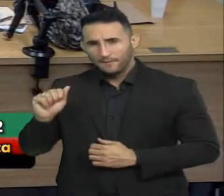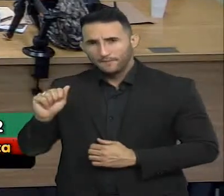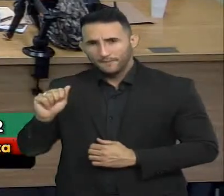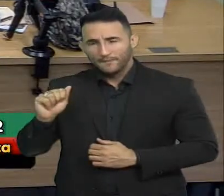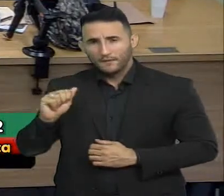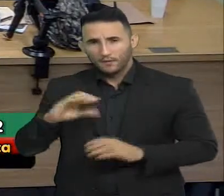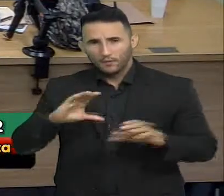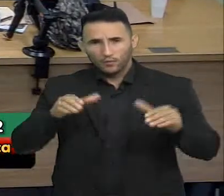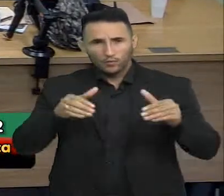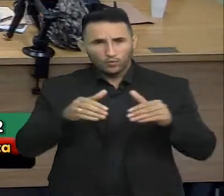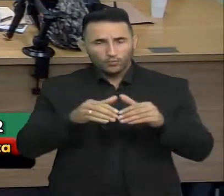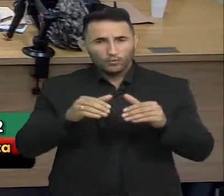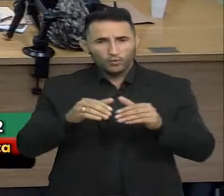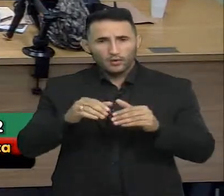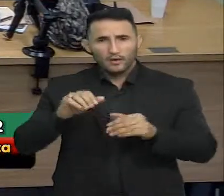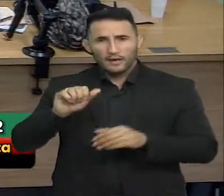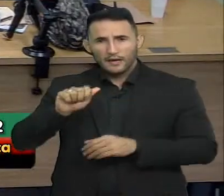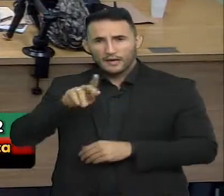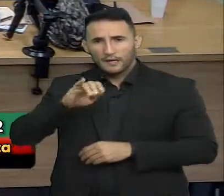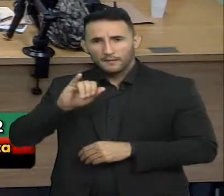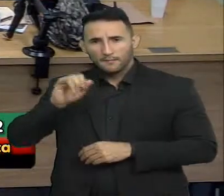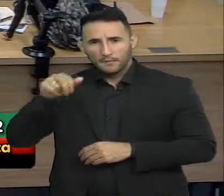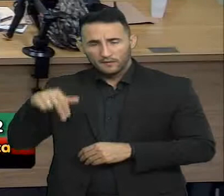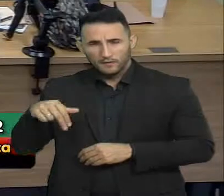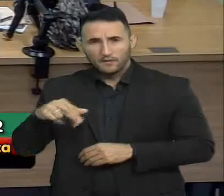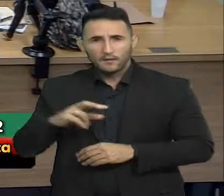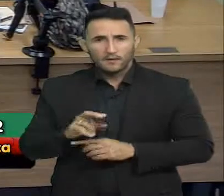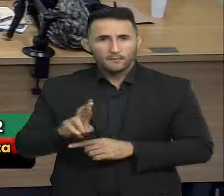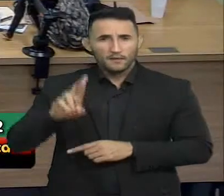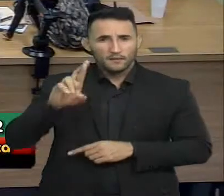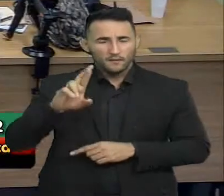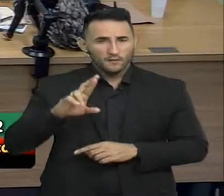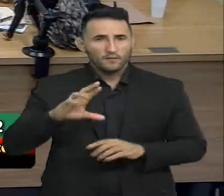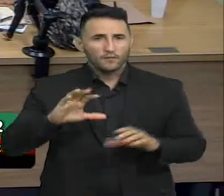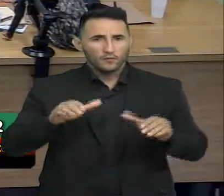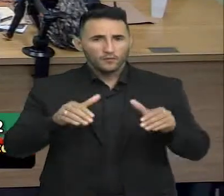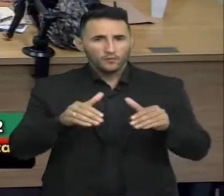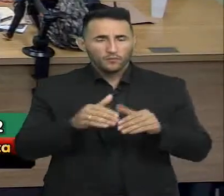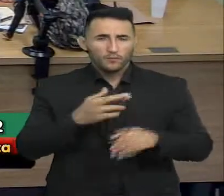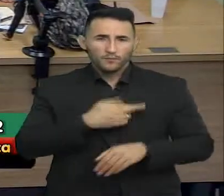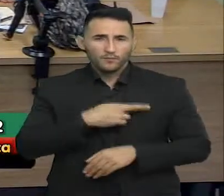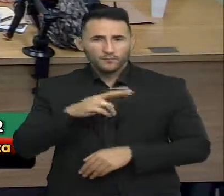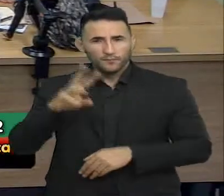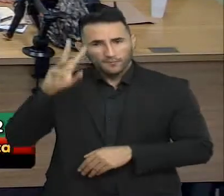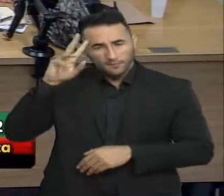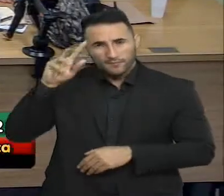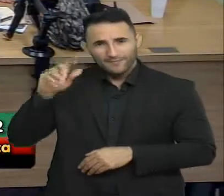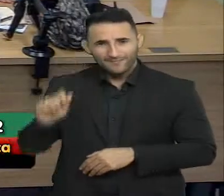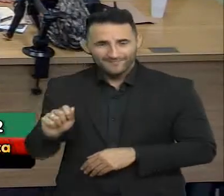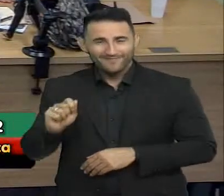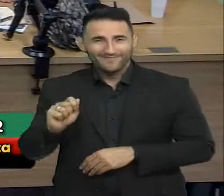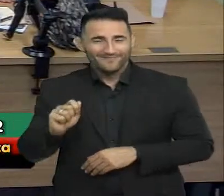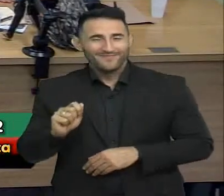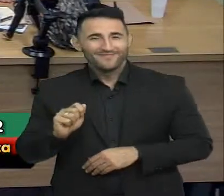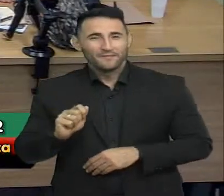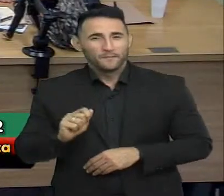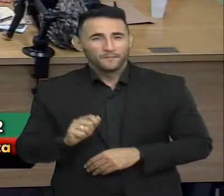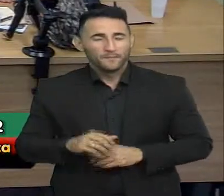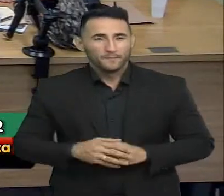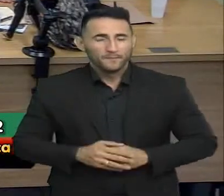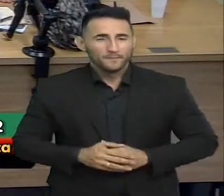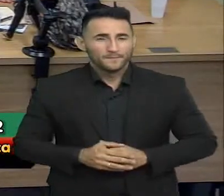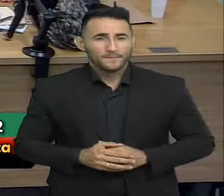da ABIN, representando Ilê Axé Akin Herê. Agora eu acertei.